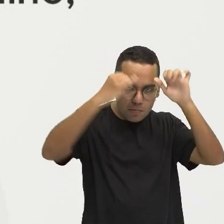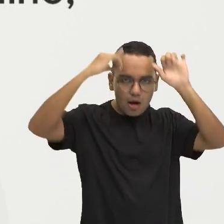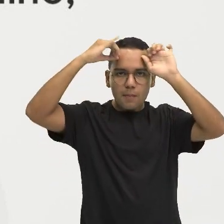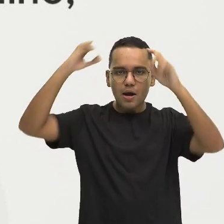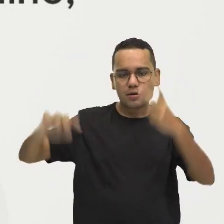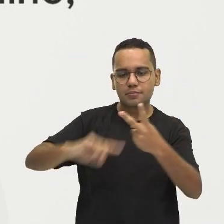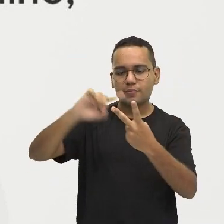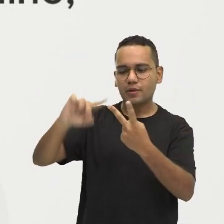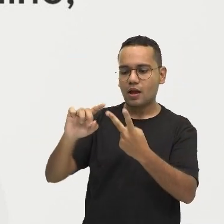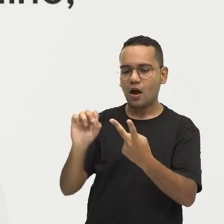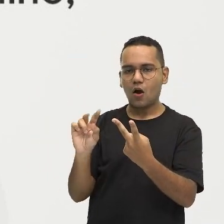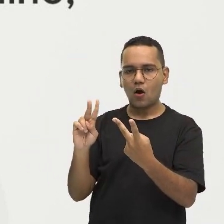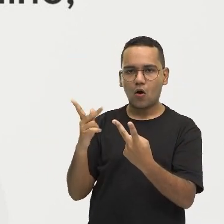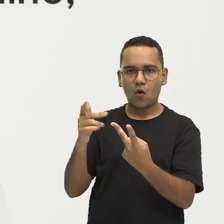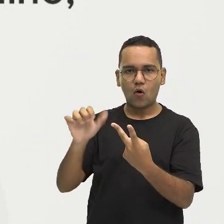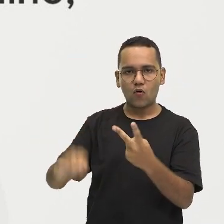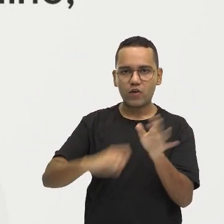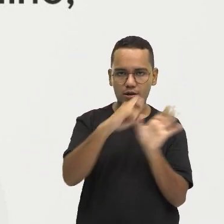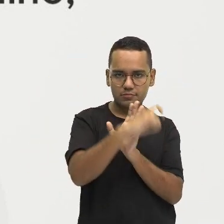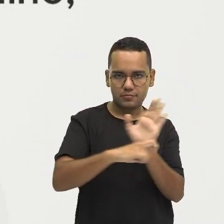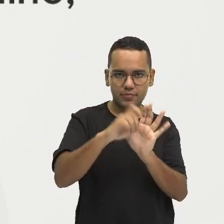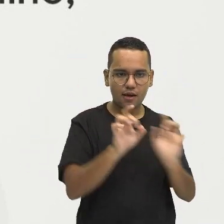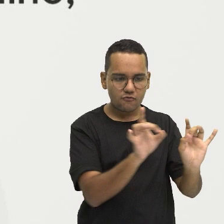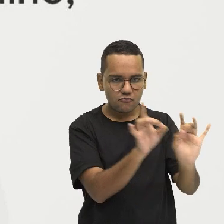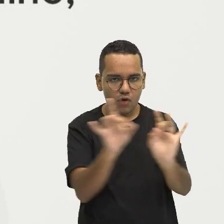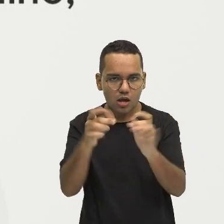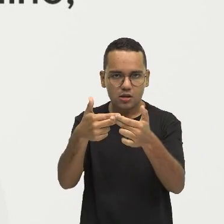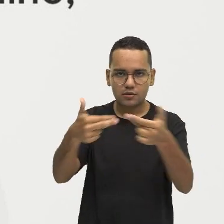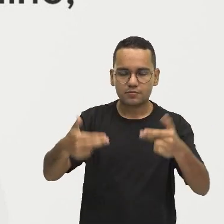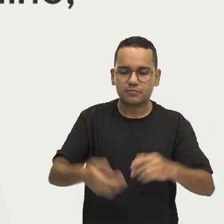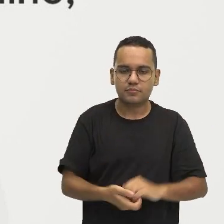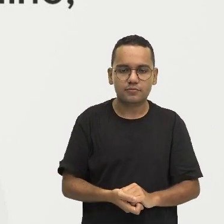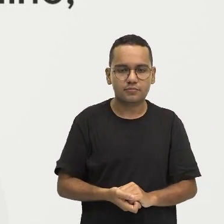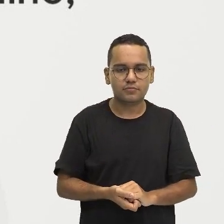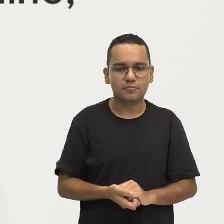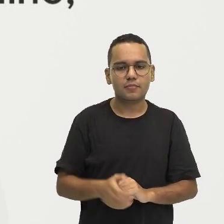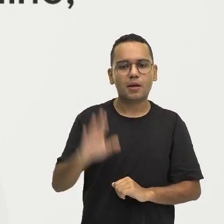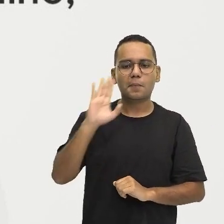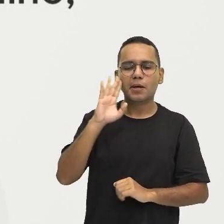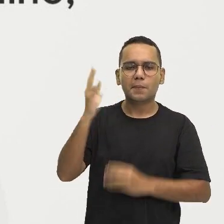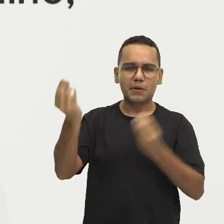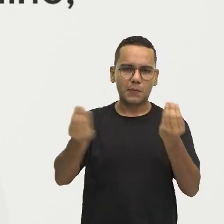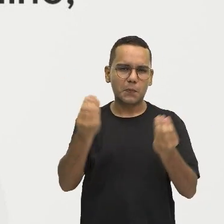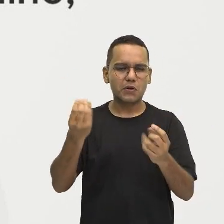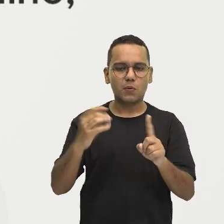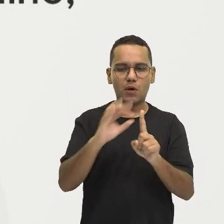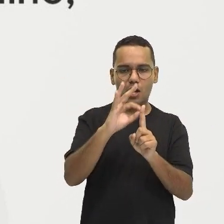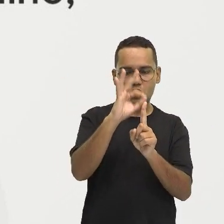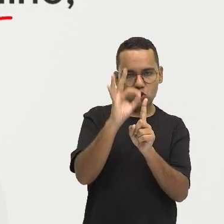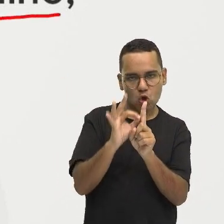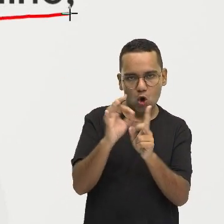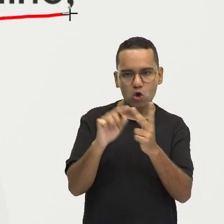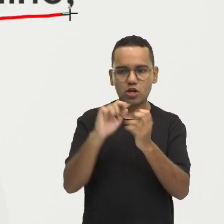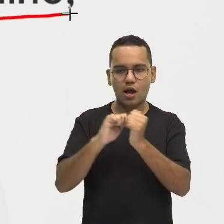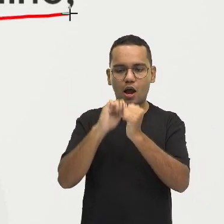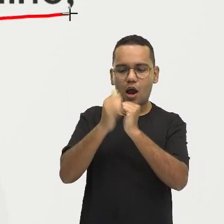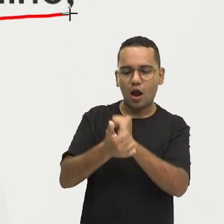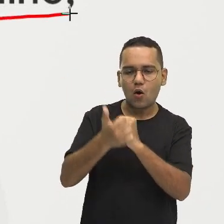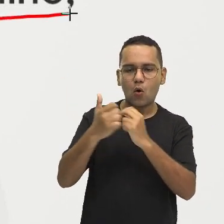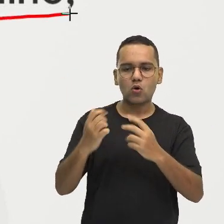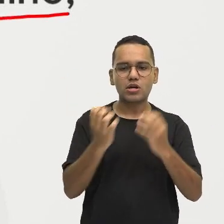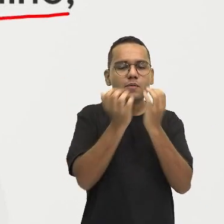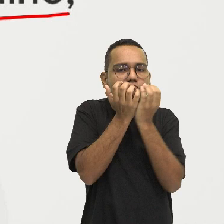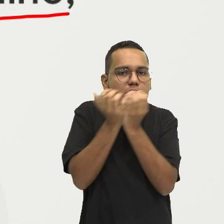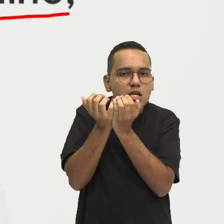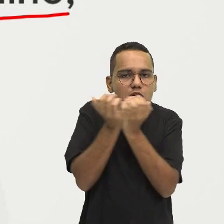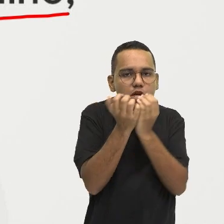ovelhas, né? Já as principais produções agrícolas nessa região vão ser a soja, o arroz, o milho,